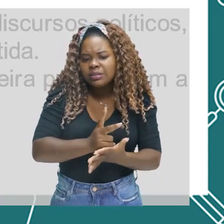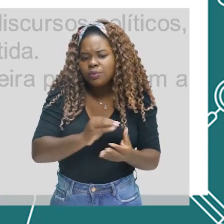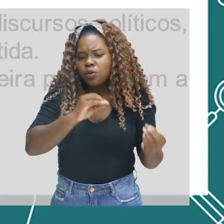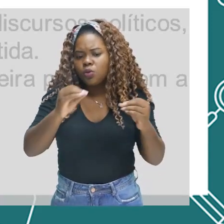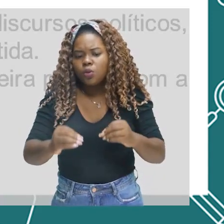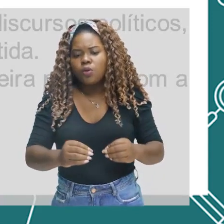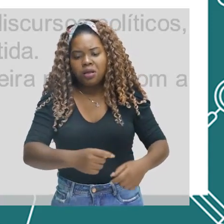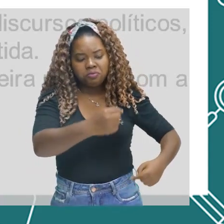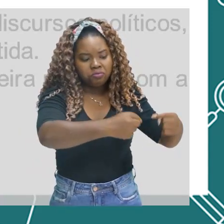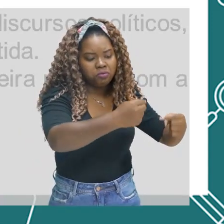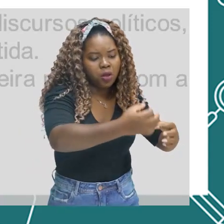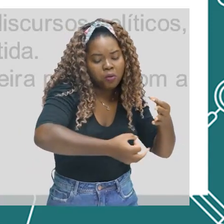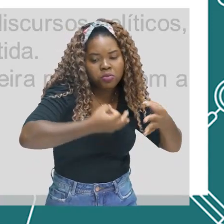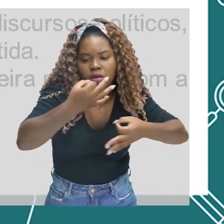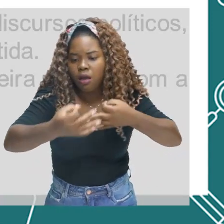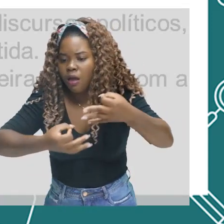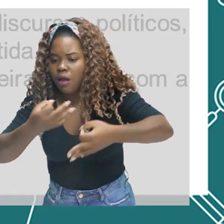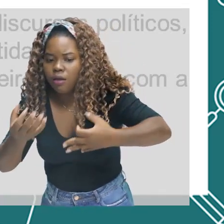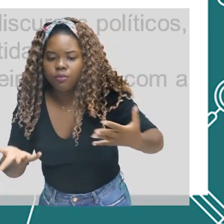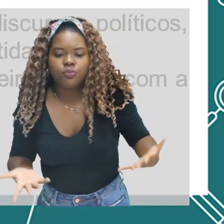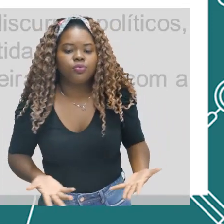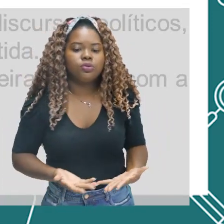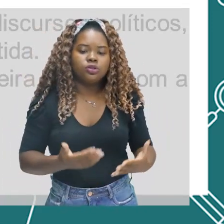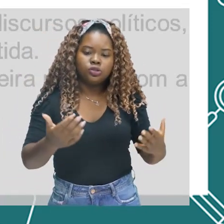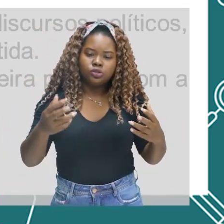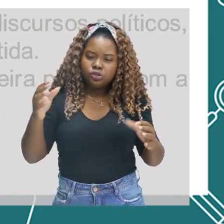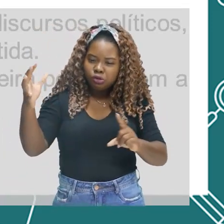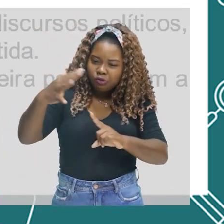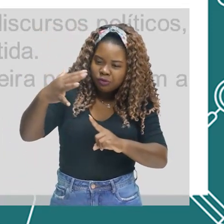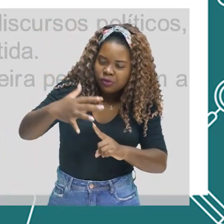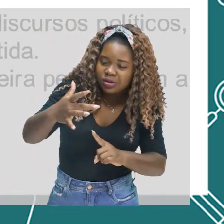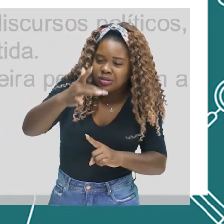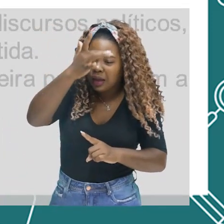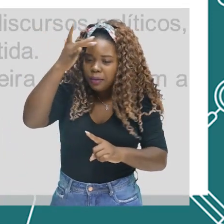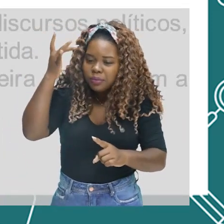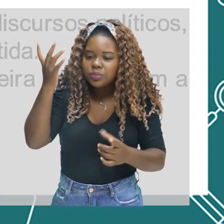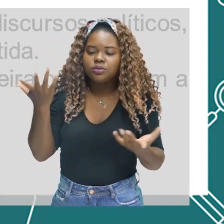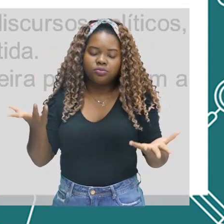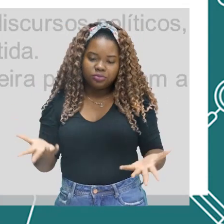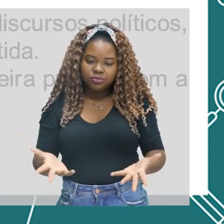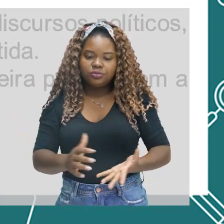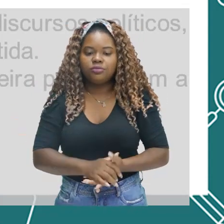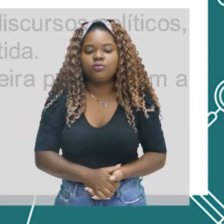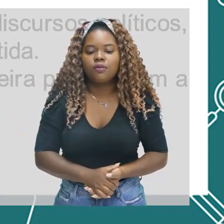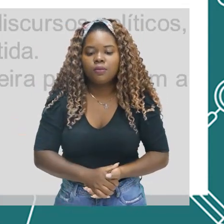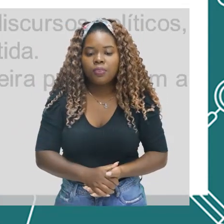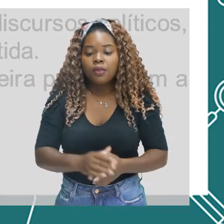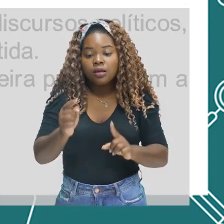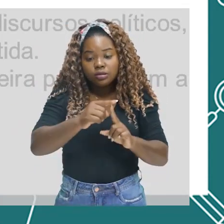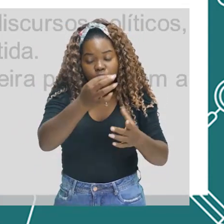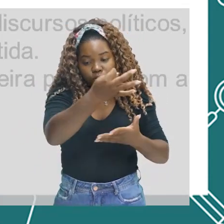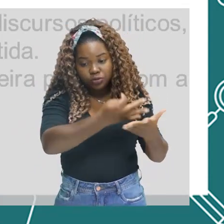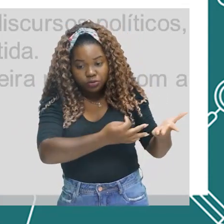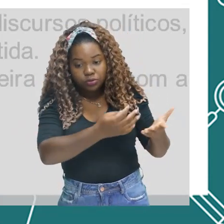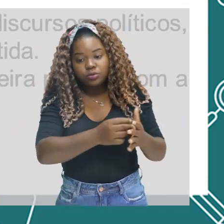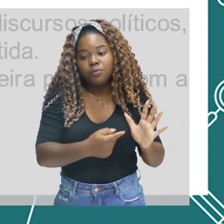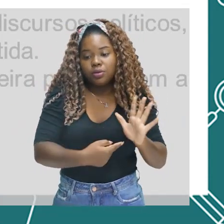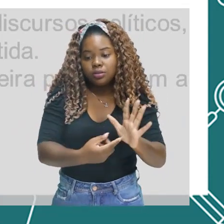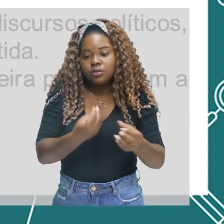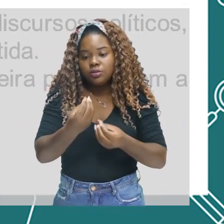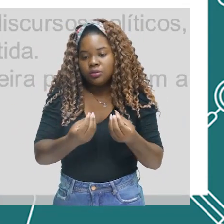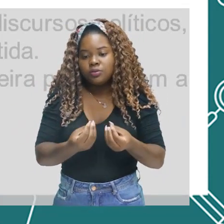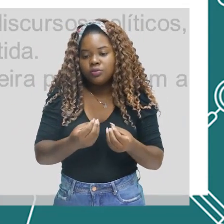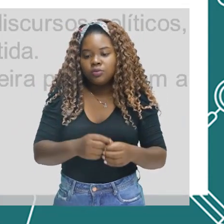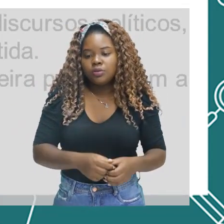a influenciar o receptor por meio da mensagem transmitida. Esse tipo de texto costuma se apresentar